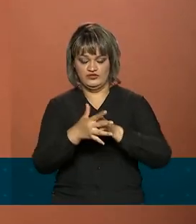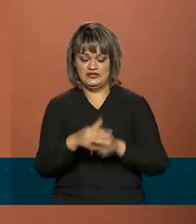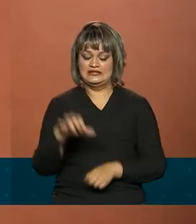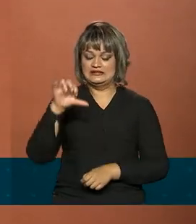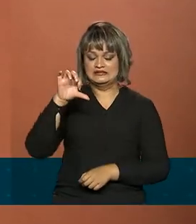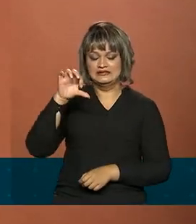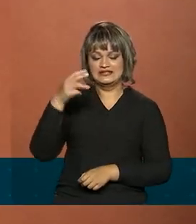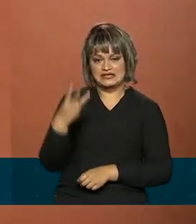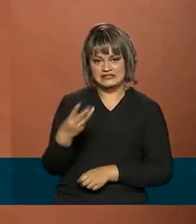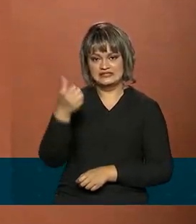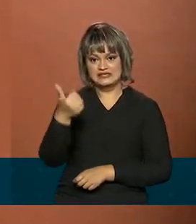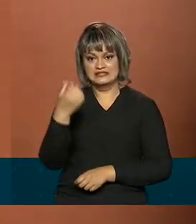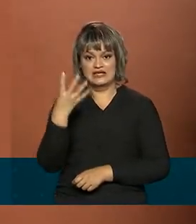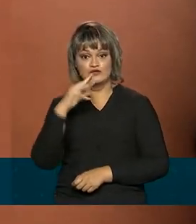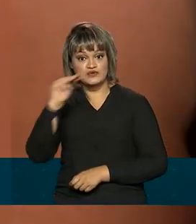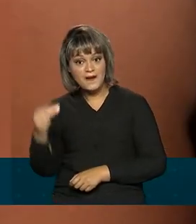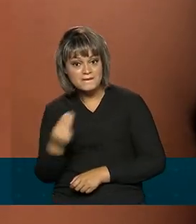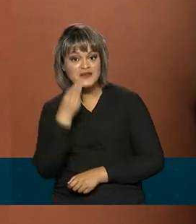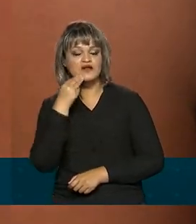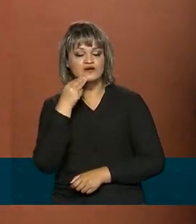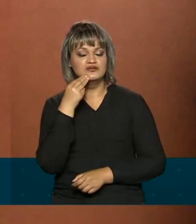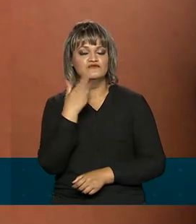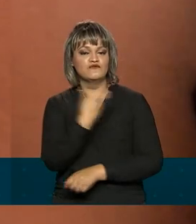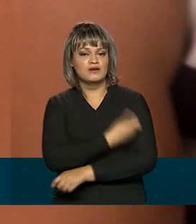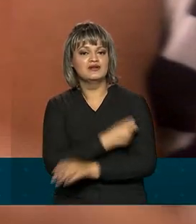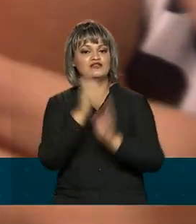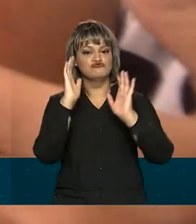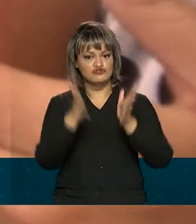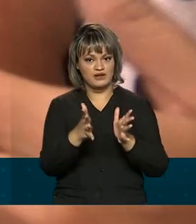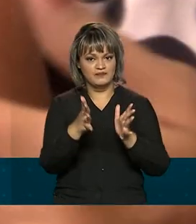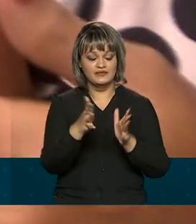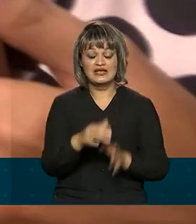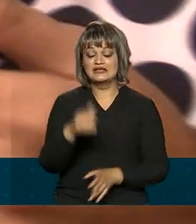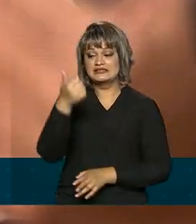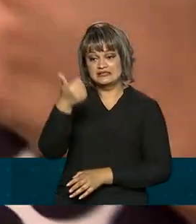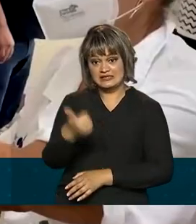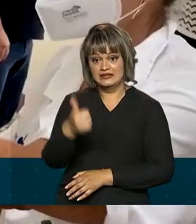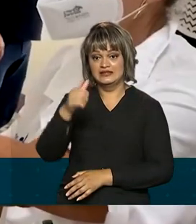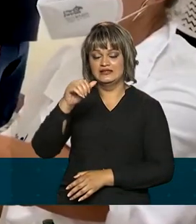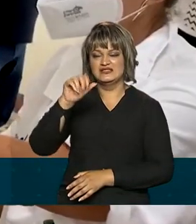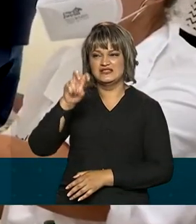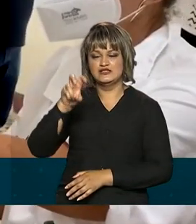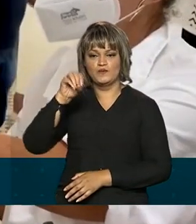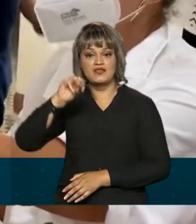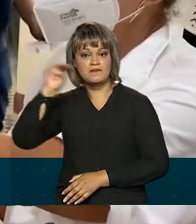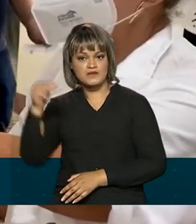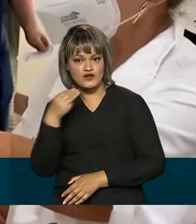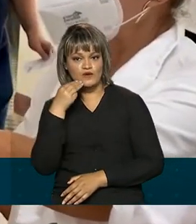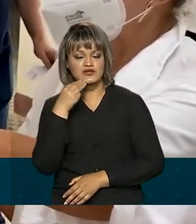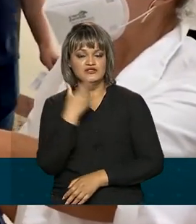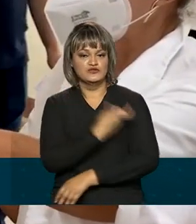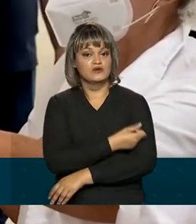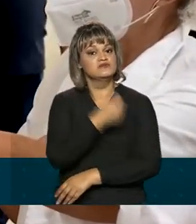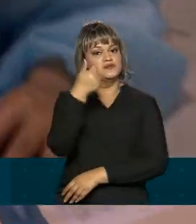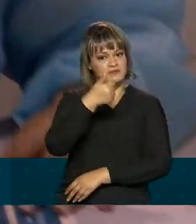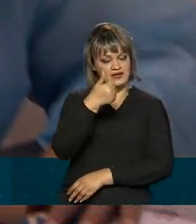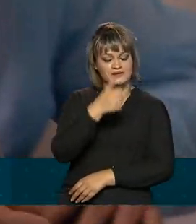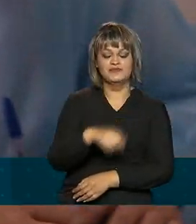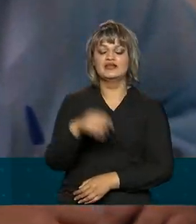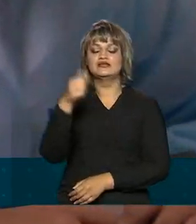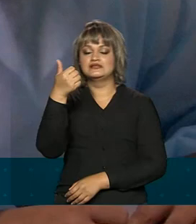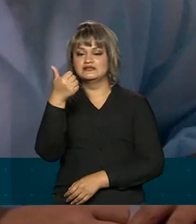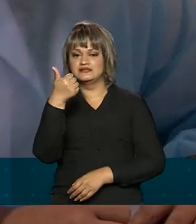314 milhões de doses foram aplicadas, sendo que 159 milhões foram a primeira dose e